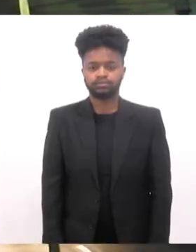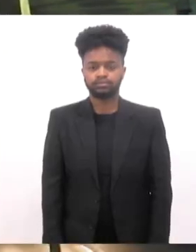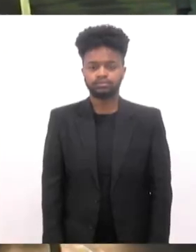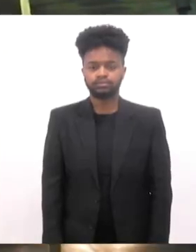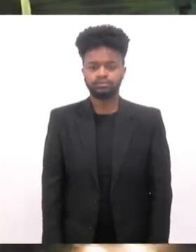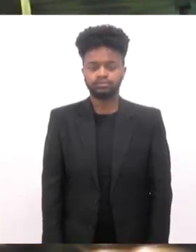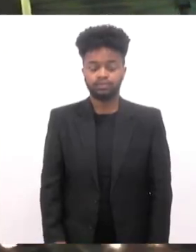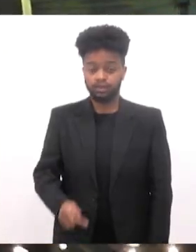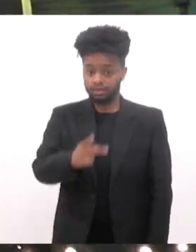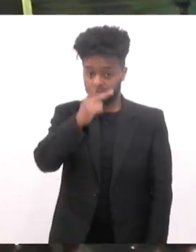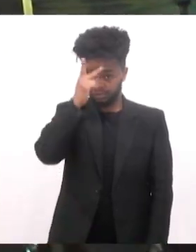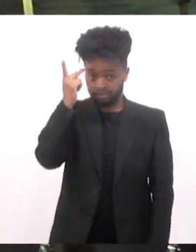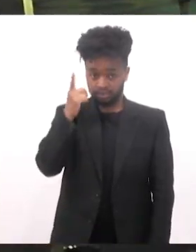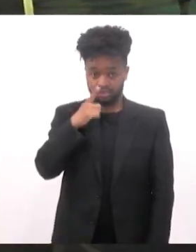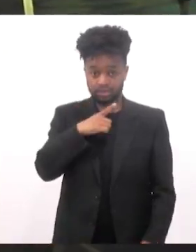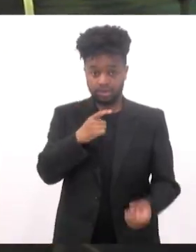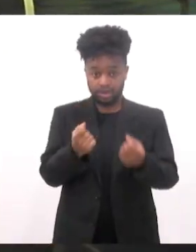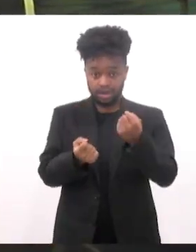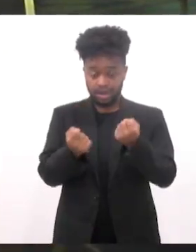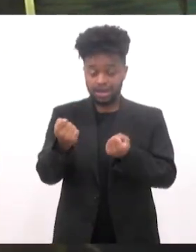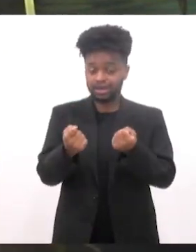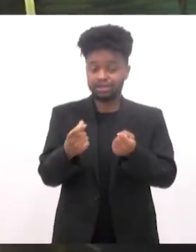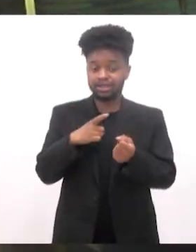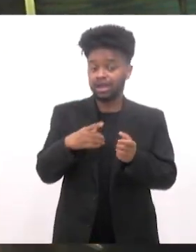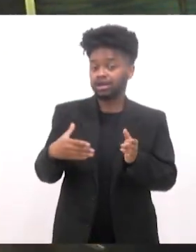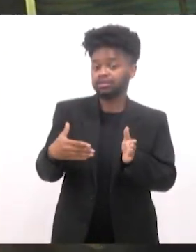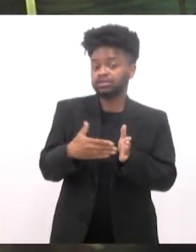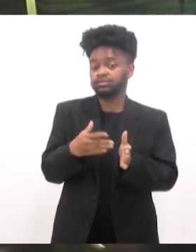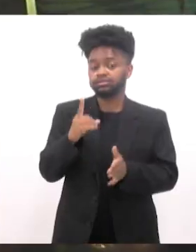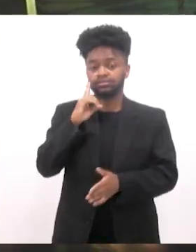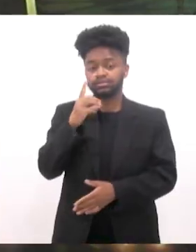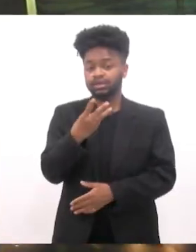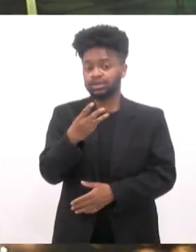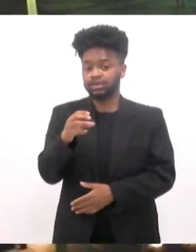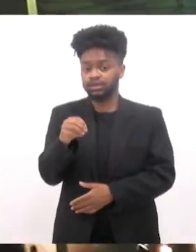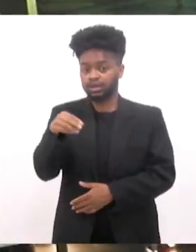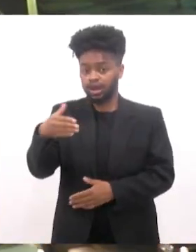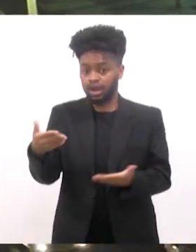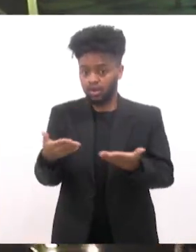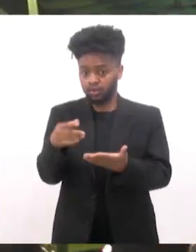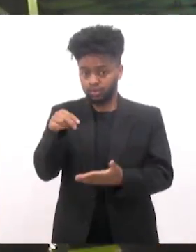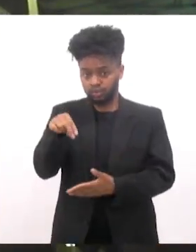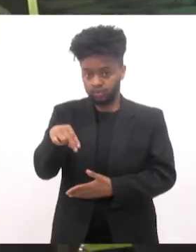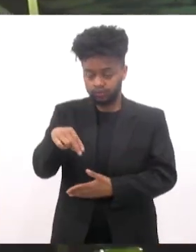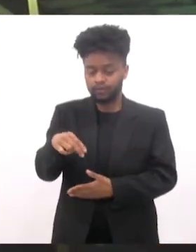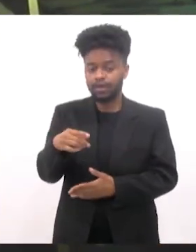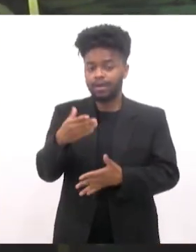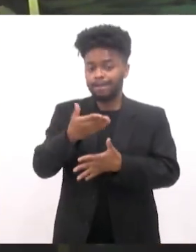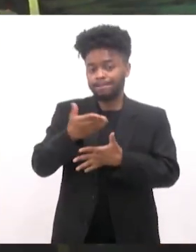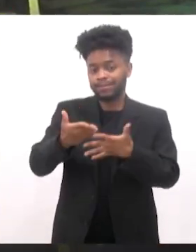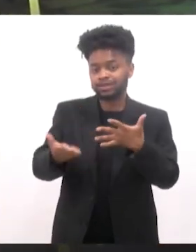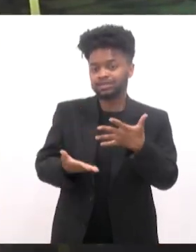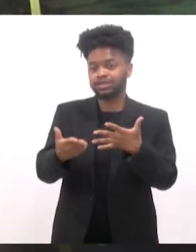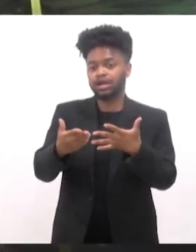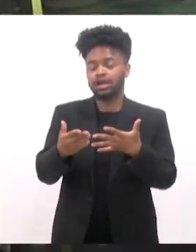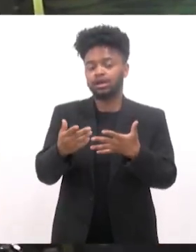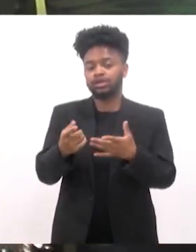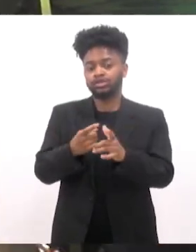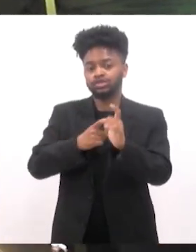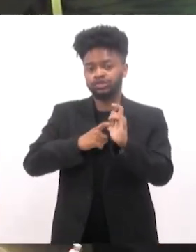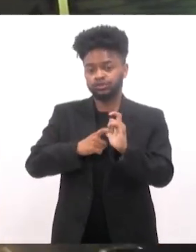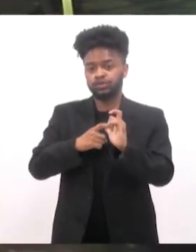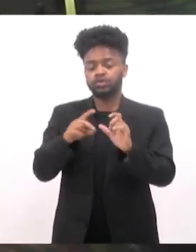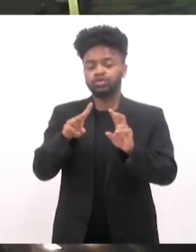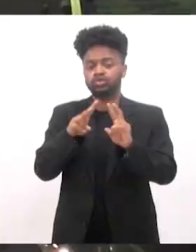Donos de veículos têm somente até o dia 30 deste mês para parcelar dívidas do Imposto sobre a Propriedade de